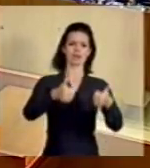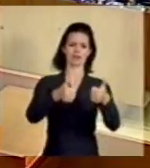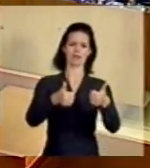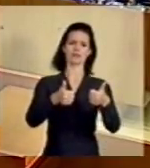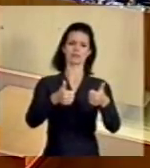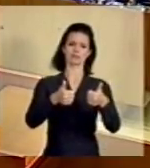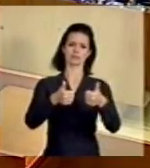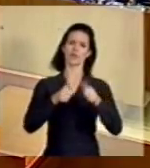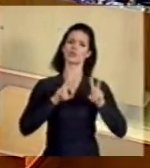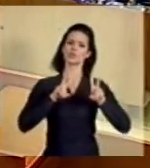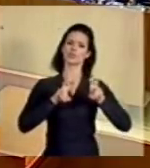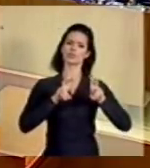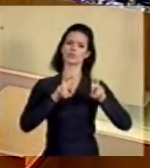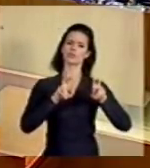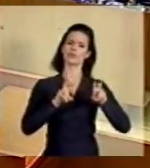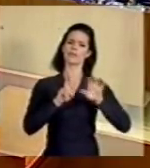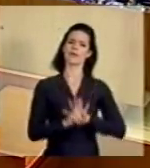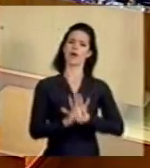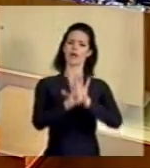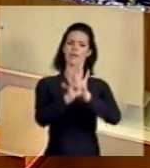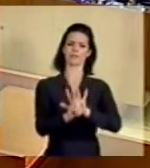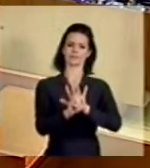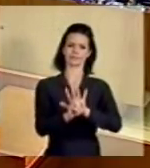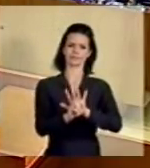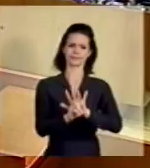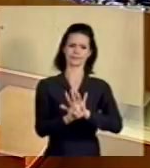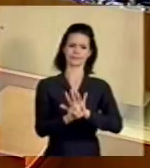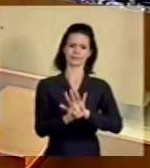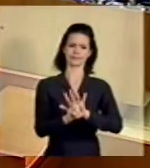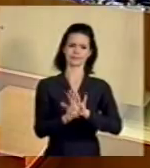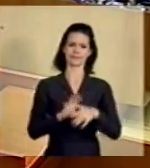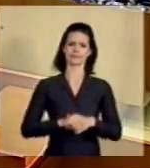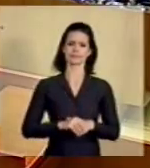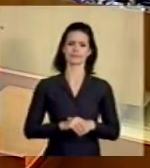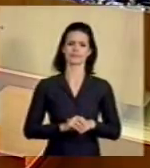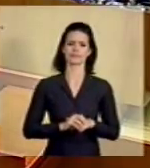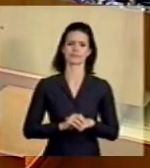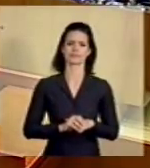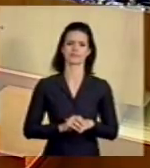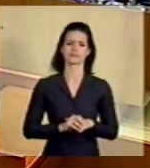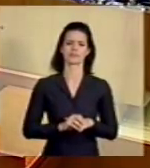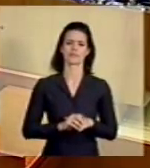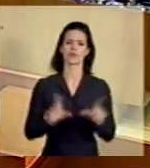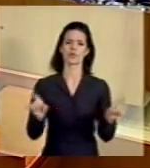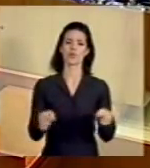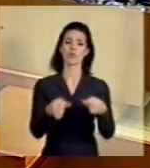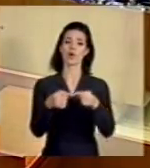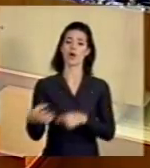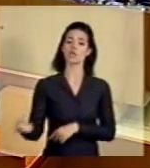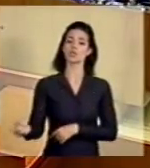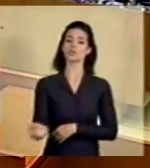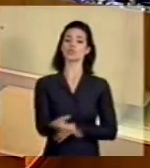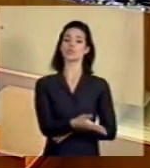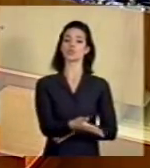neste tema da representatividade, de conformidade com as novas exigências